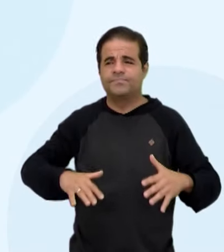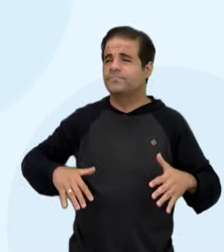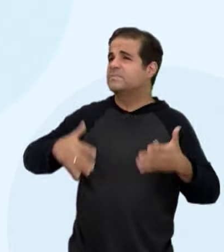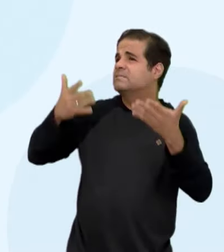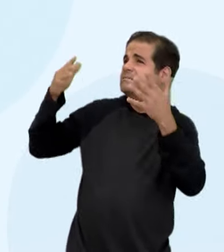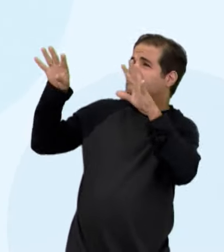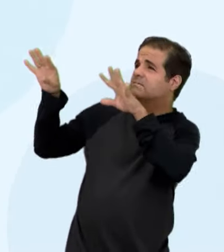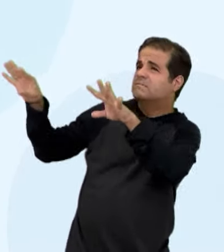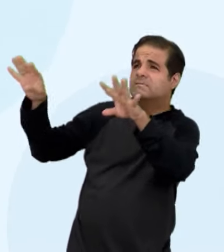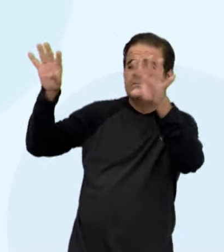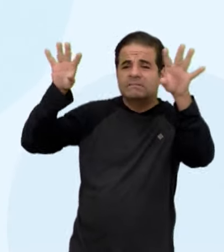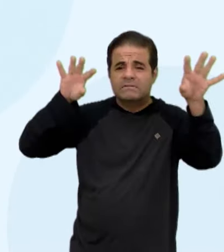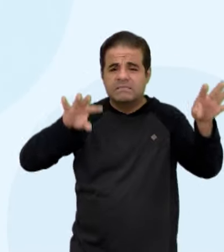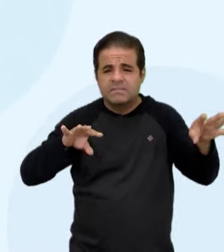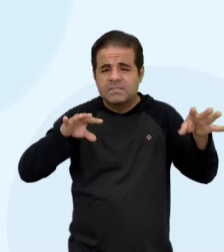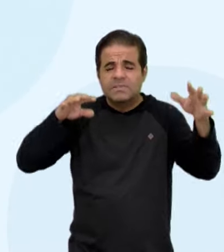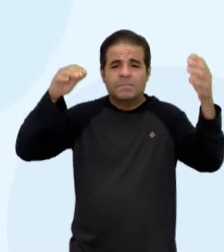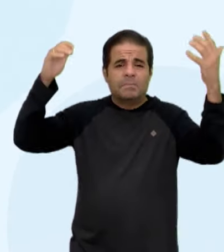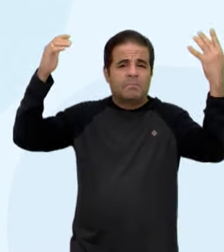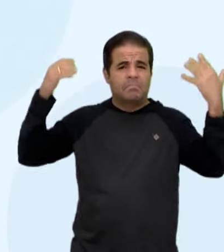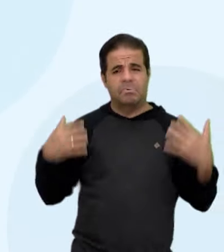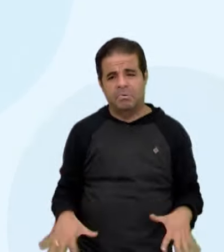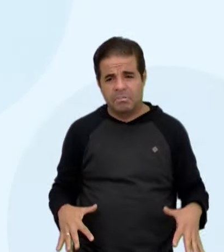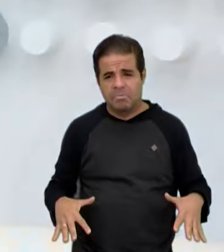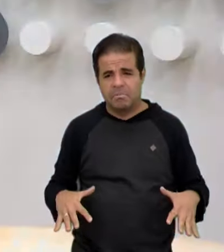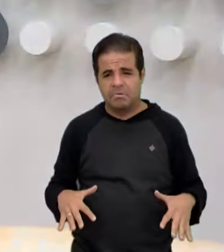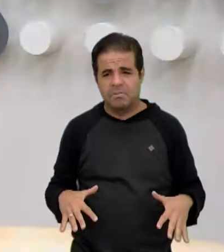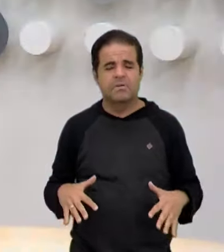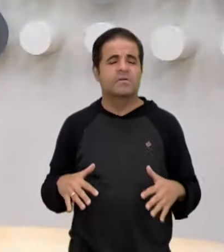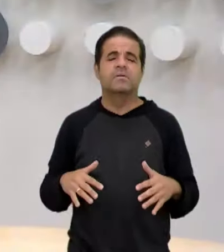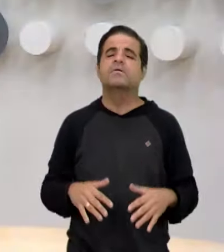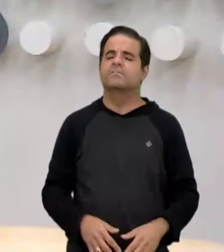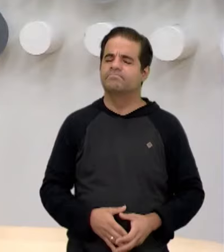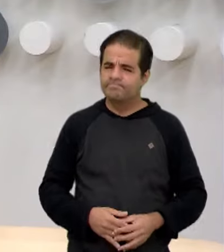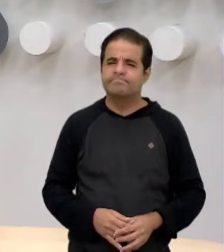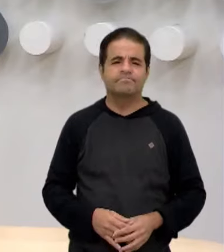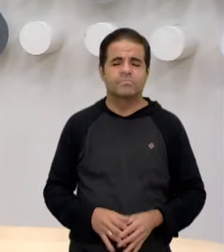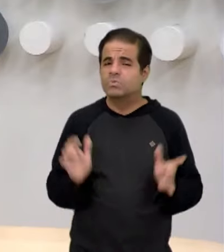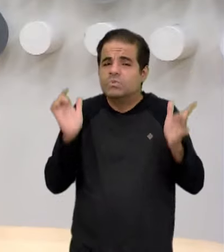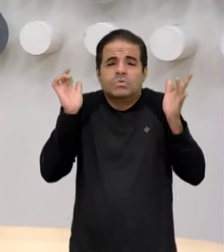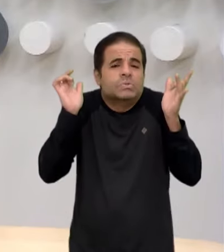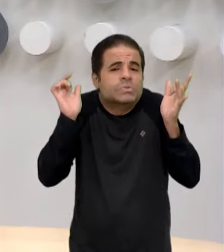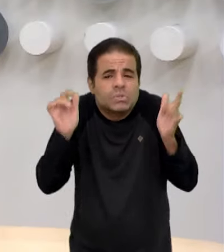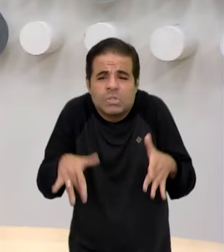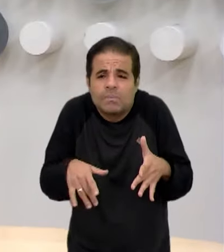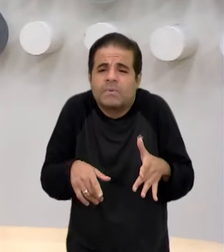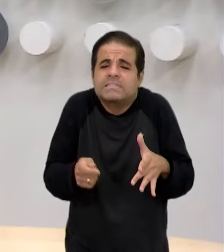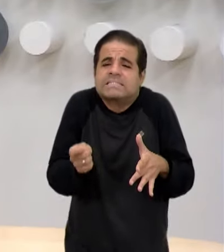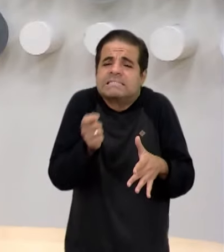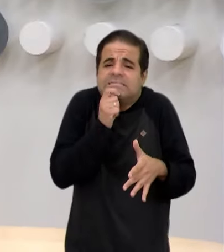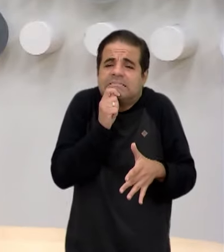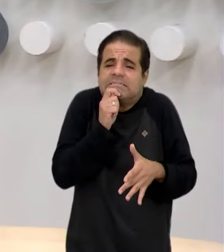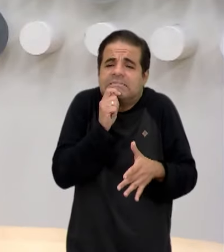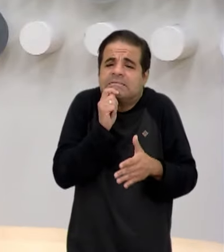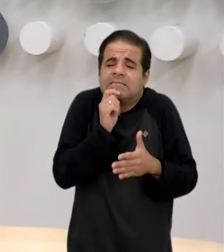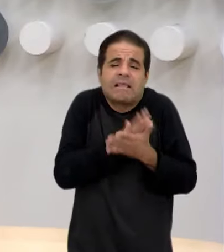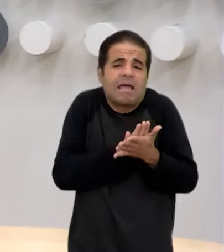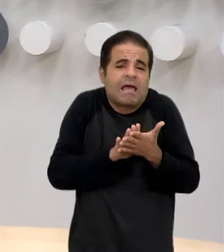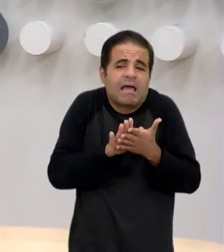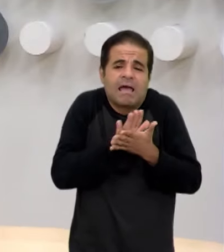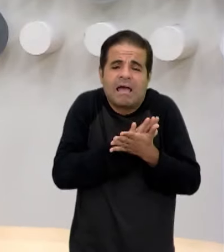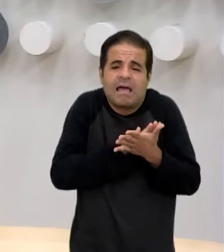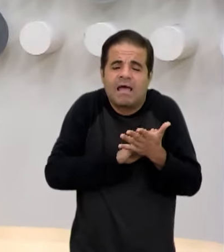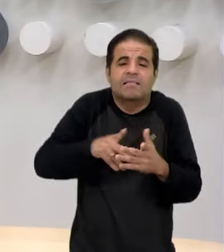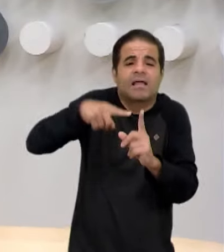as ruínas do Coliseu, porém ele foi praticamente depenado, né? Não sobrou quase nada. Por quê? Até mesmo